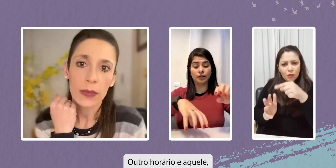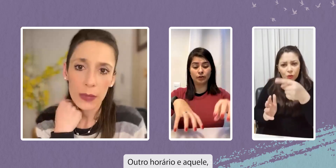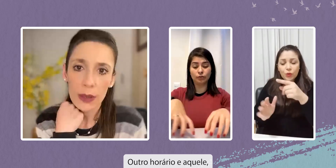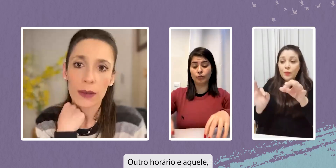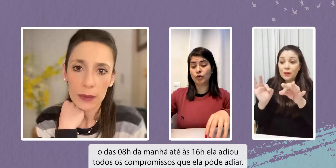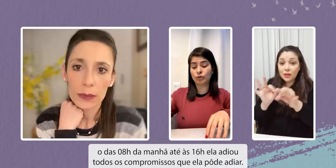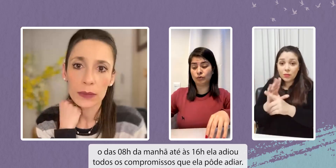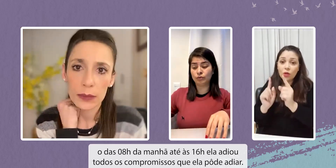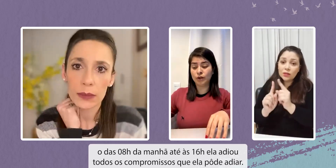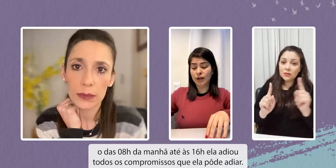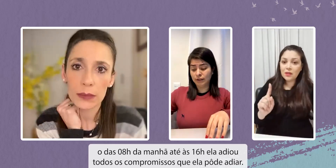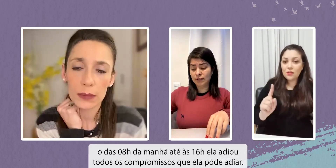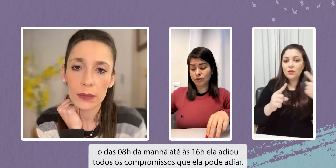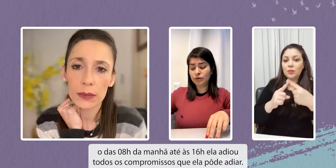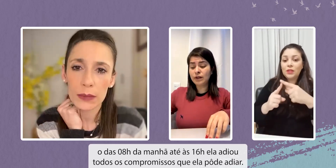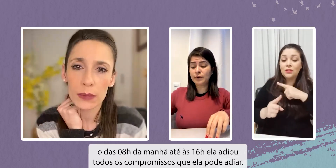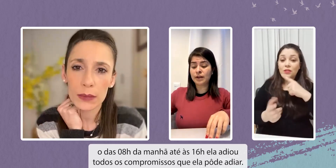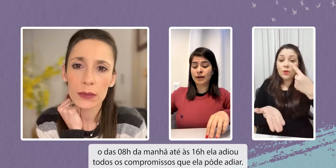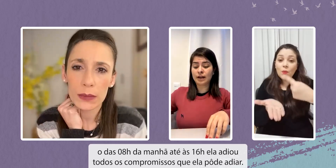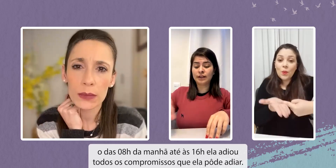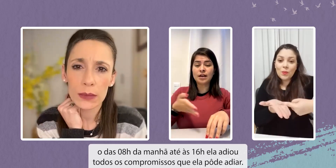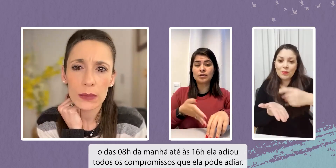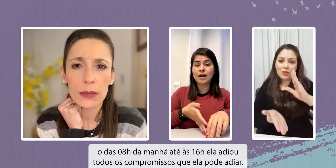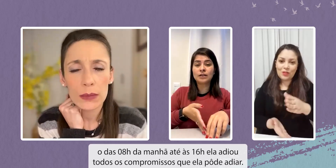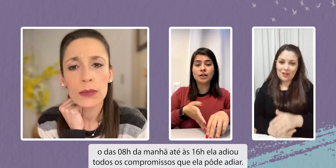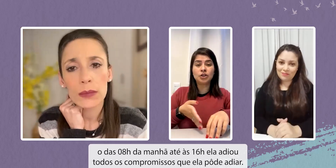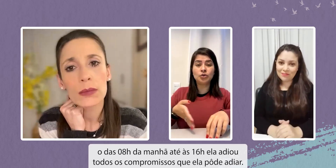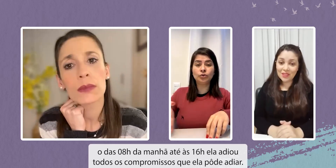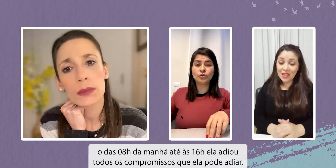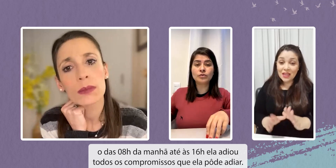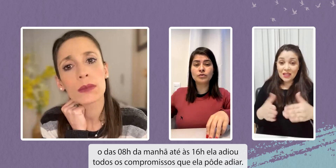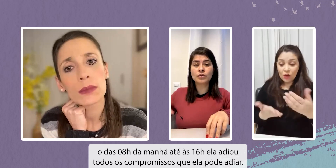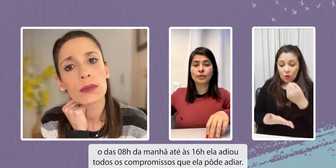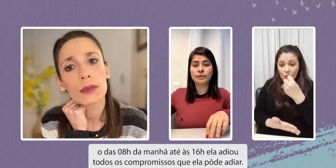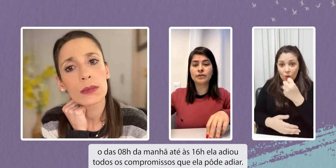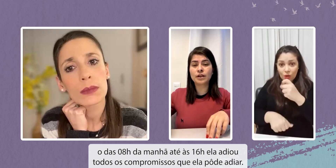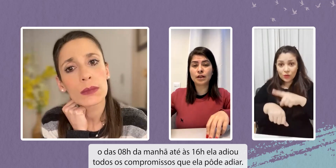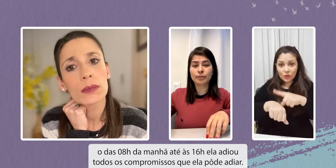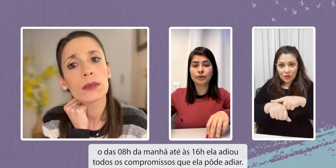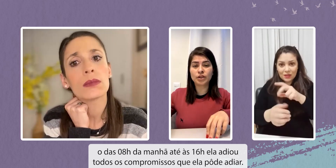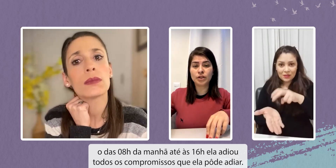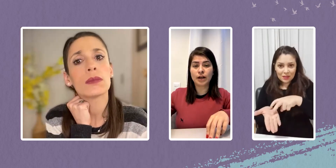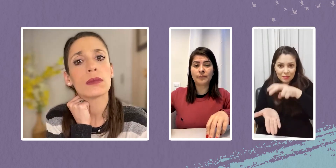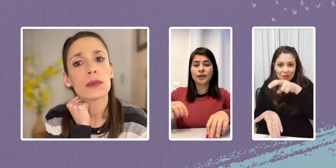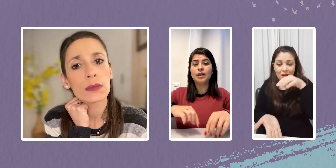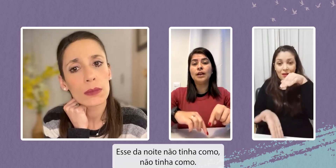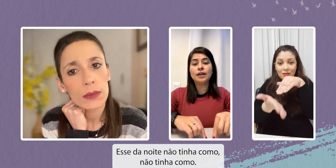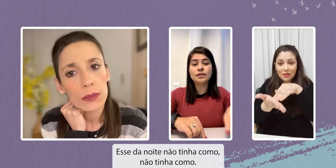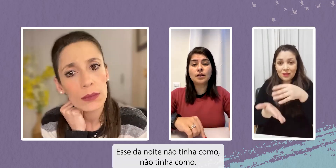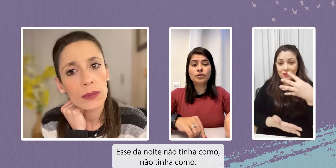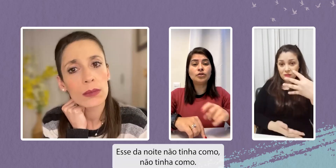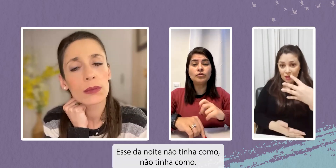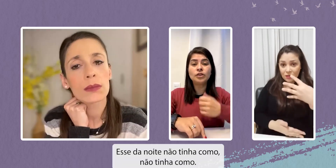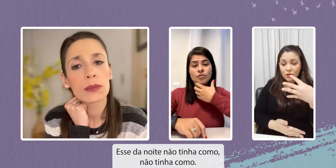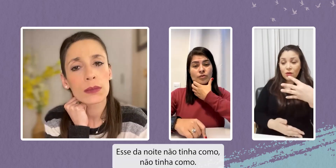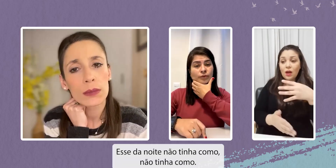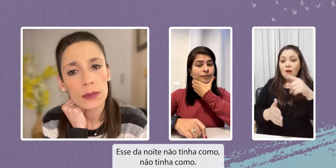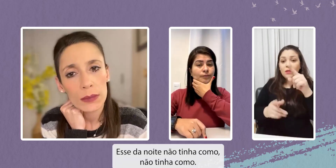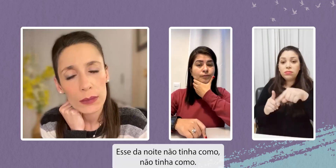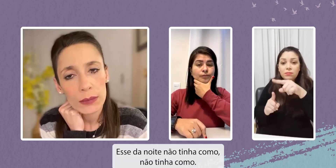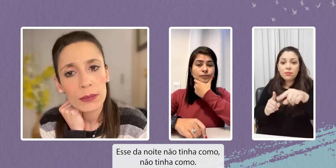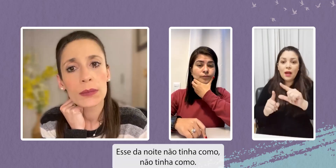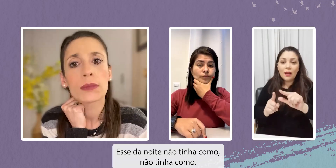aquele, das 8 da manhã até as 4, ela adiou todos os compromissos que ela pôde adiar. Esse da noite não tinha